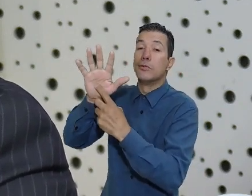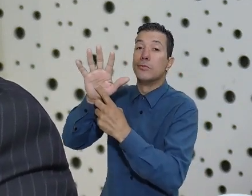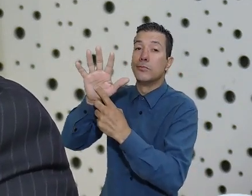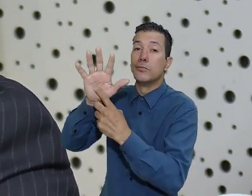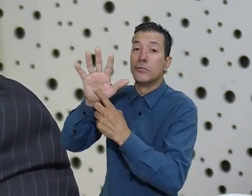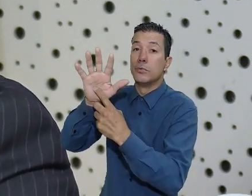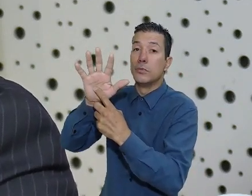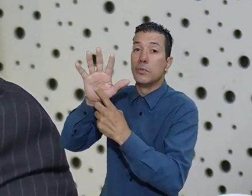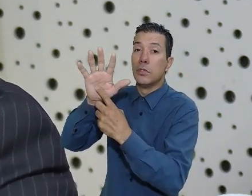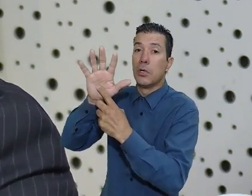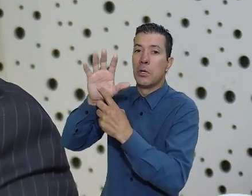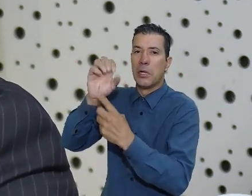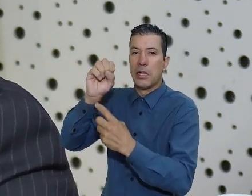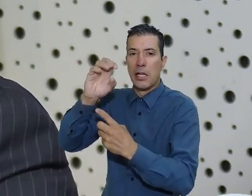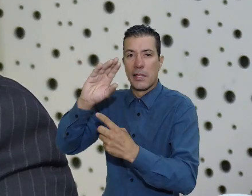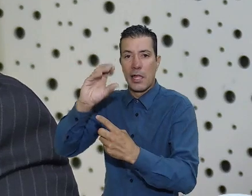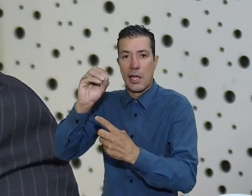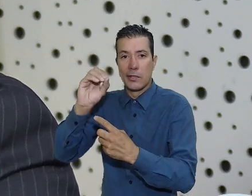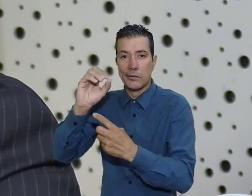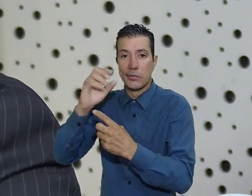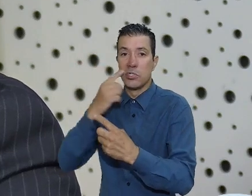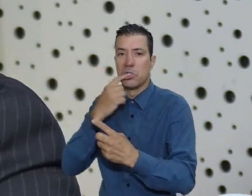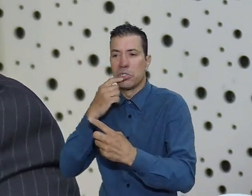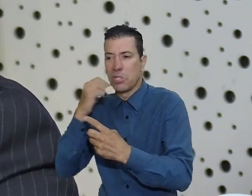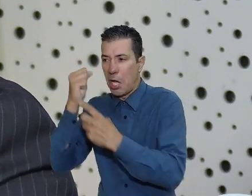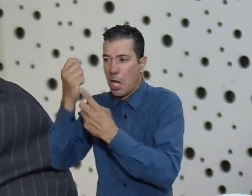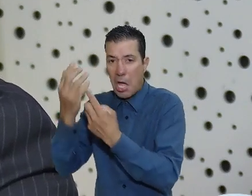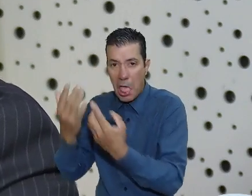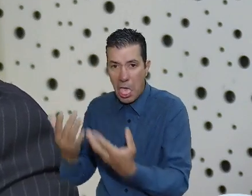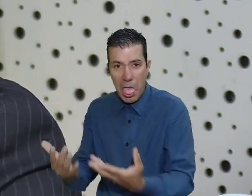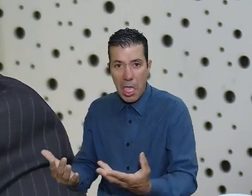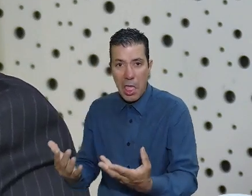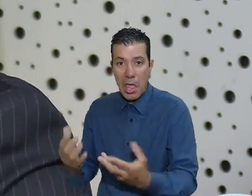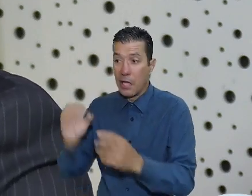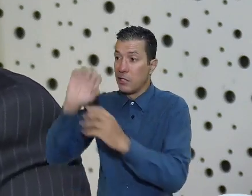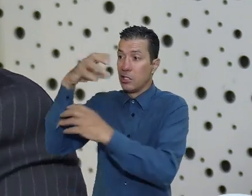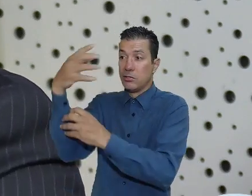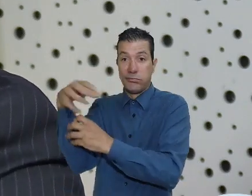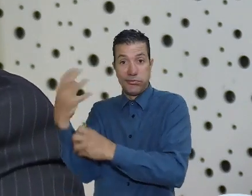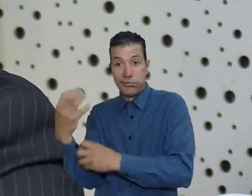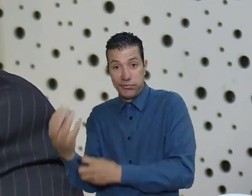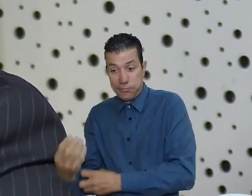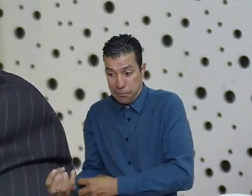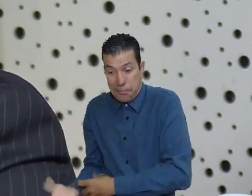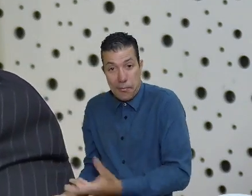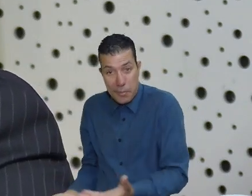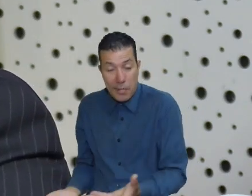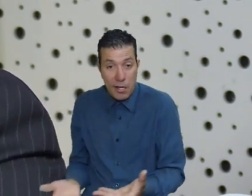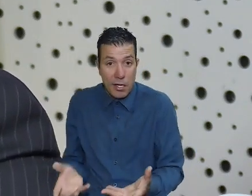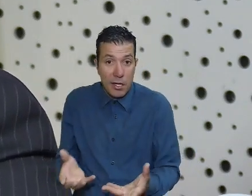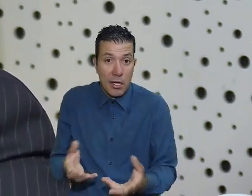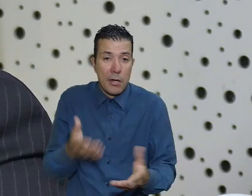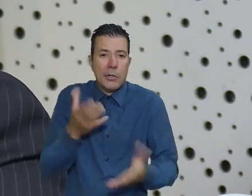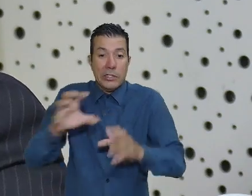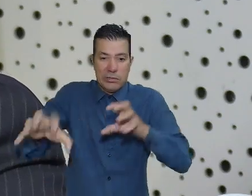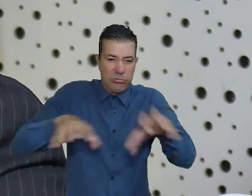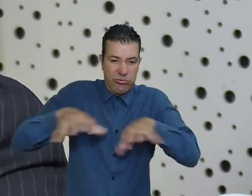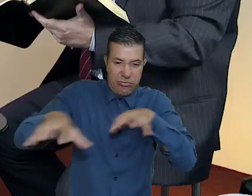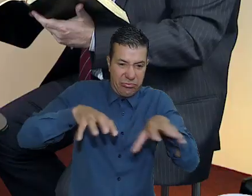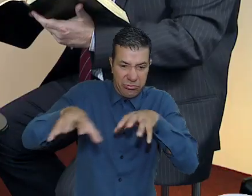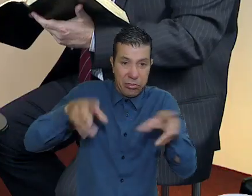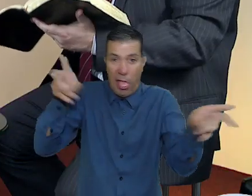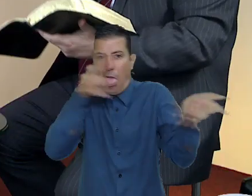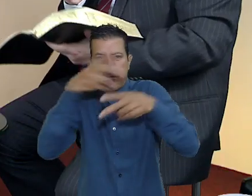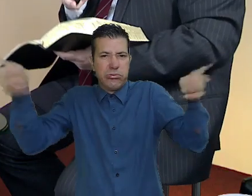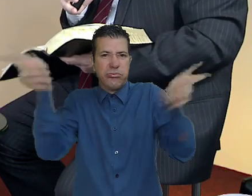como sacro de crina, como sangue, caíram pela terra como a figueira, e ele coloca aqui, quando abalada por vento